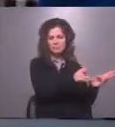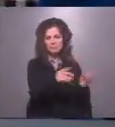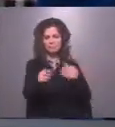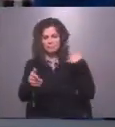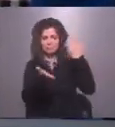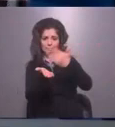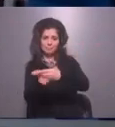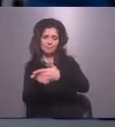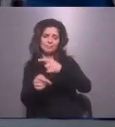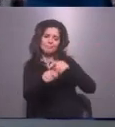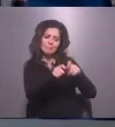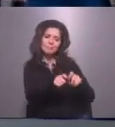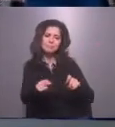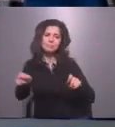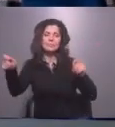alegria,